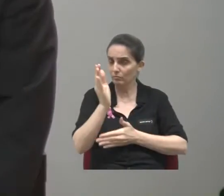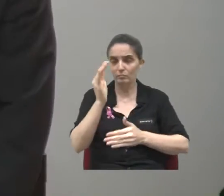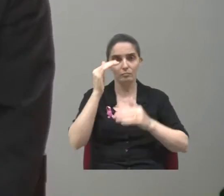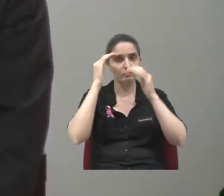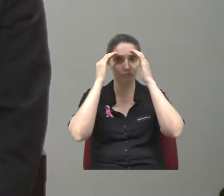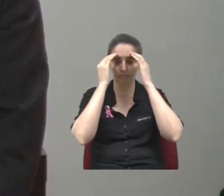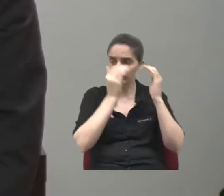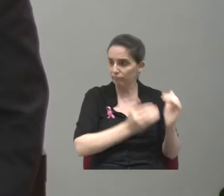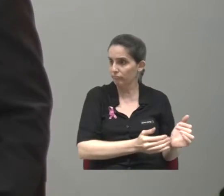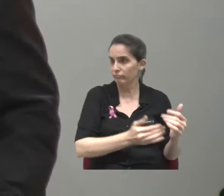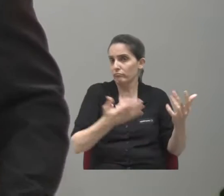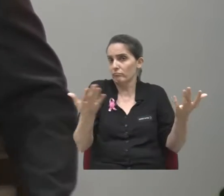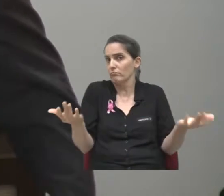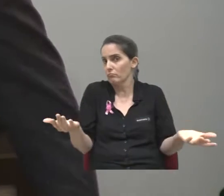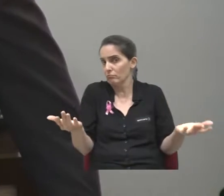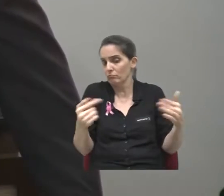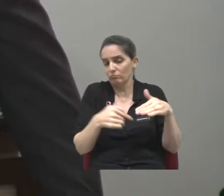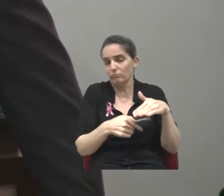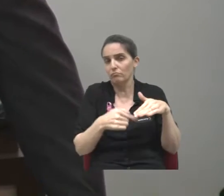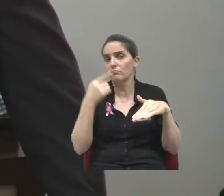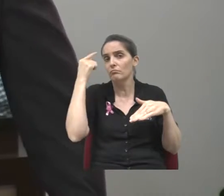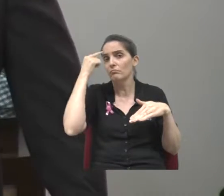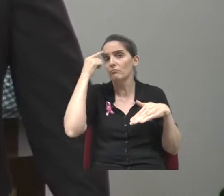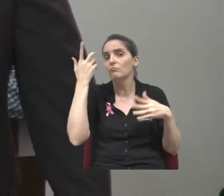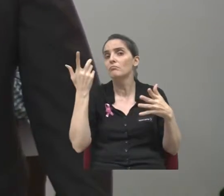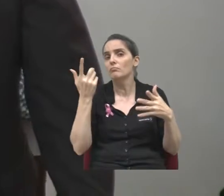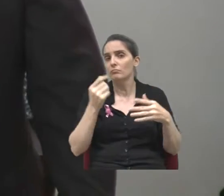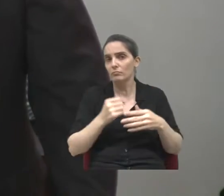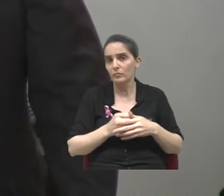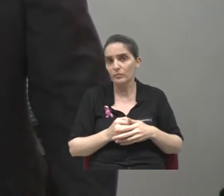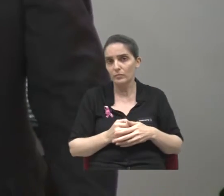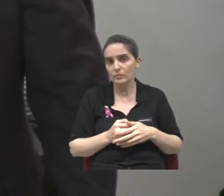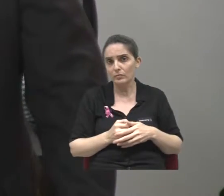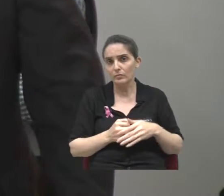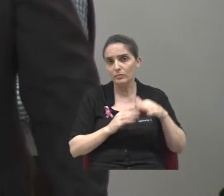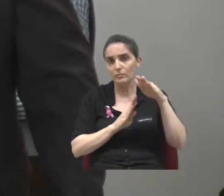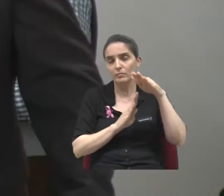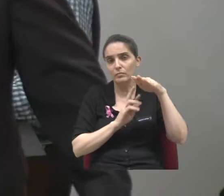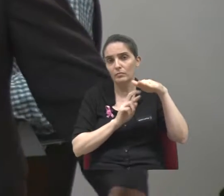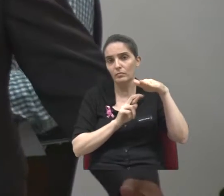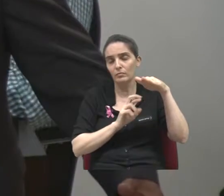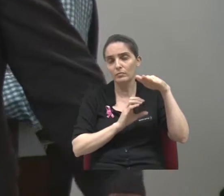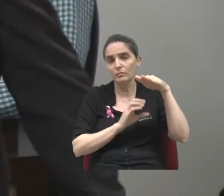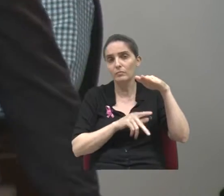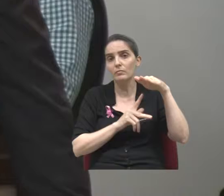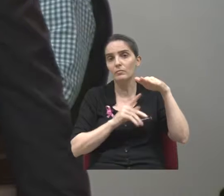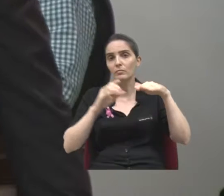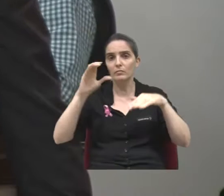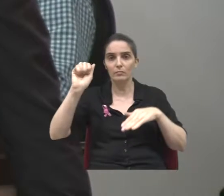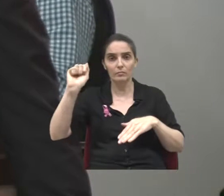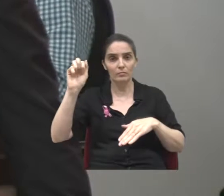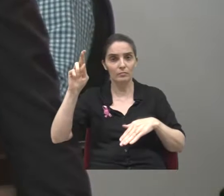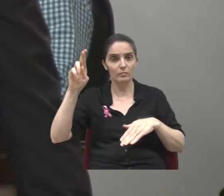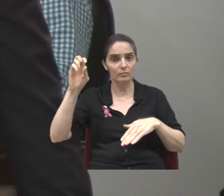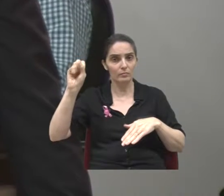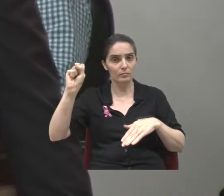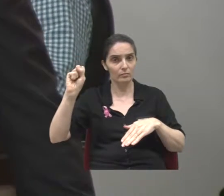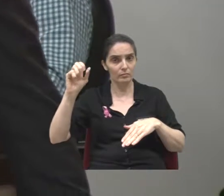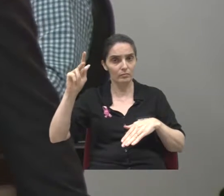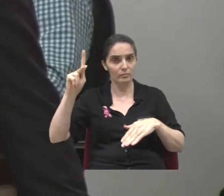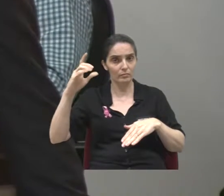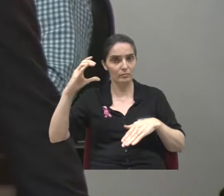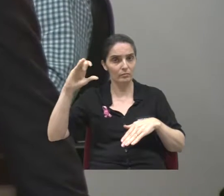Quem eles pensam que eles são? Quem eles pensam que eles são? Aí vem a Ares PCJ, não fala nada. Não abre